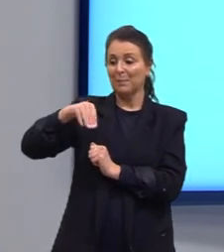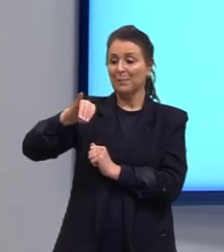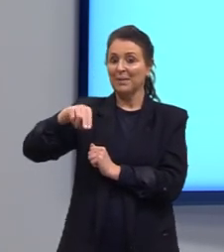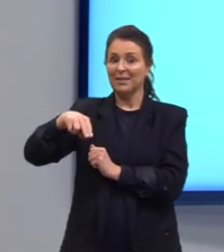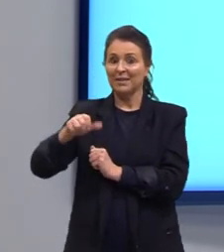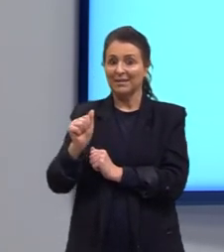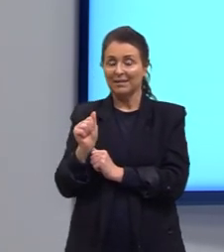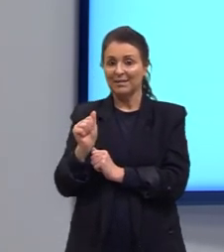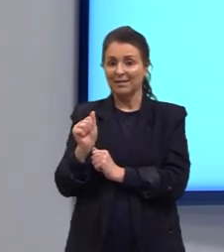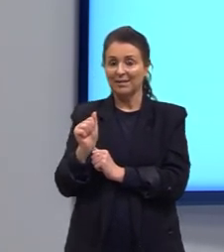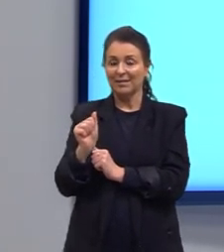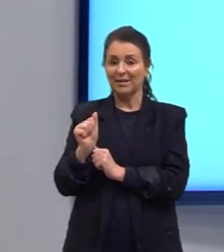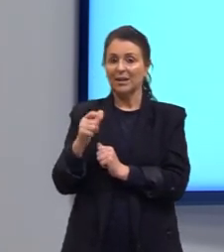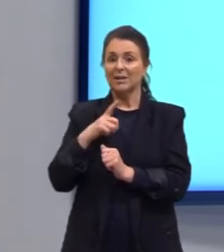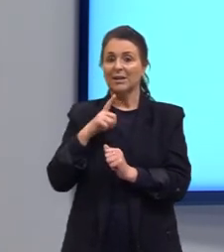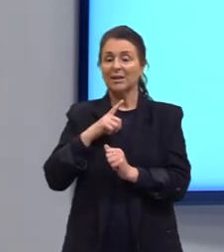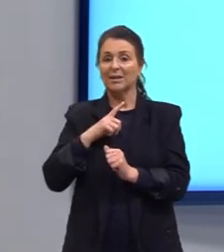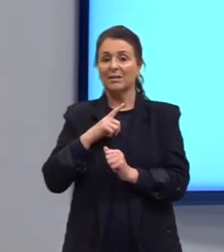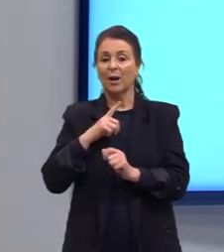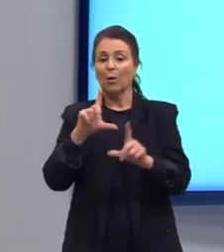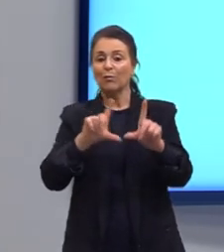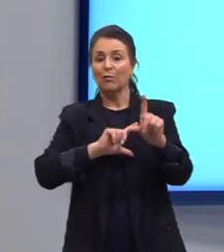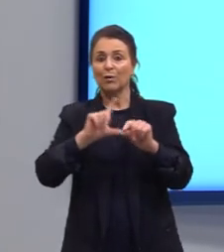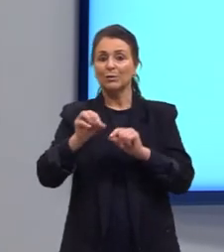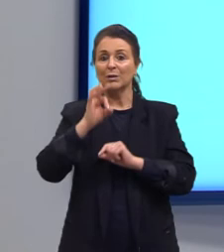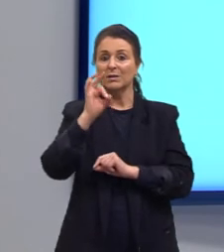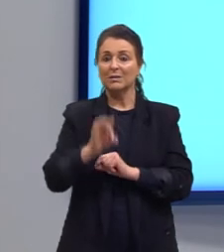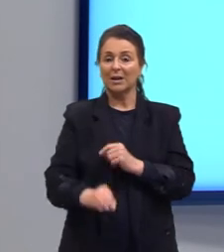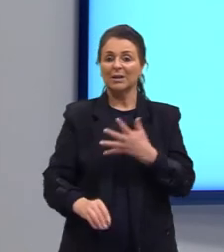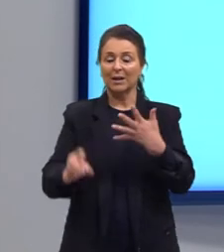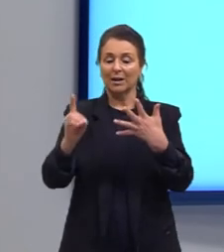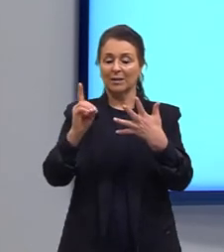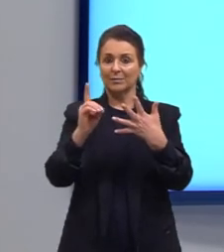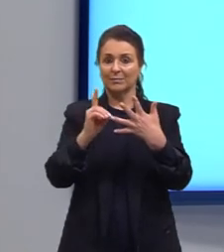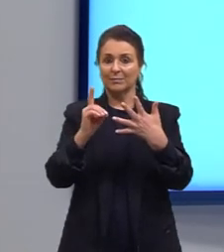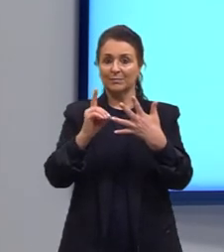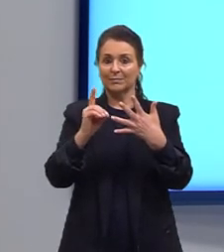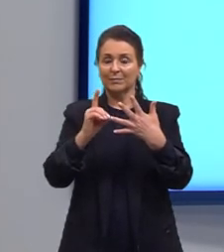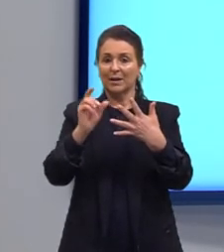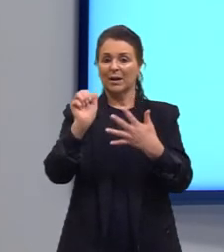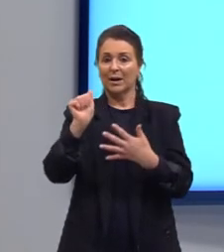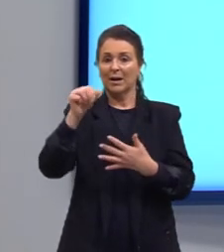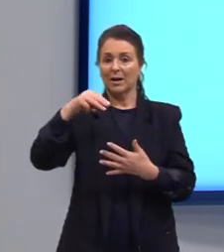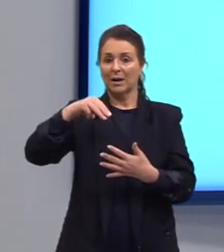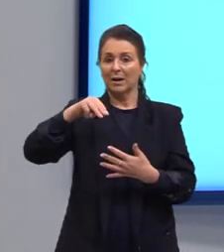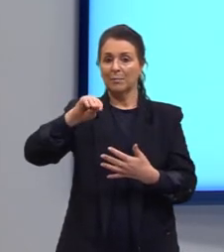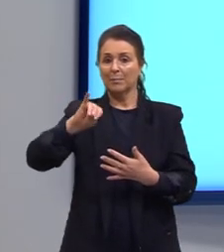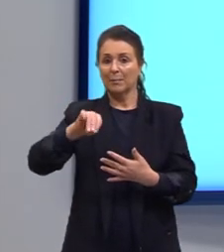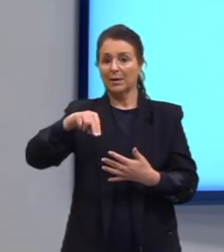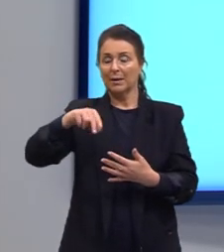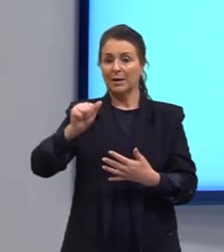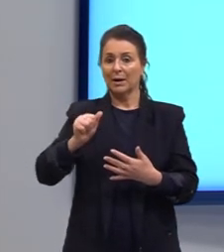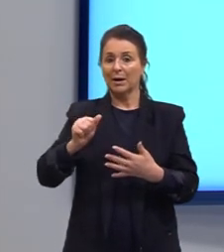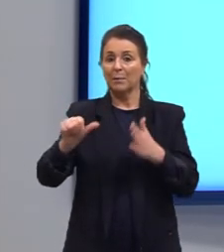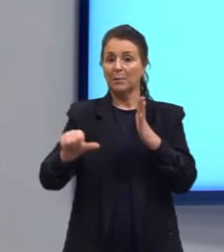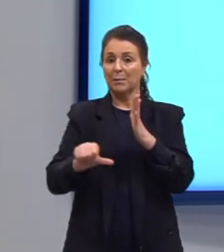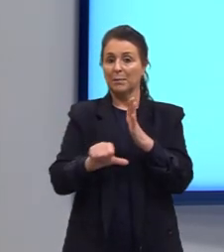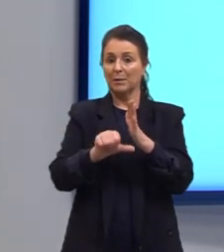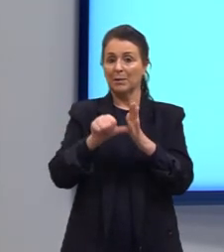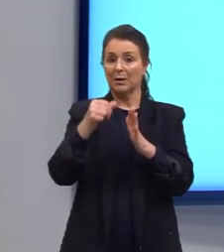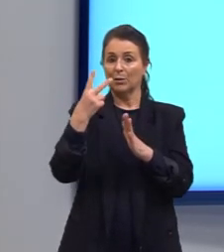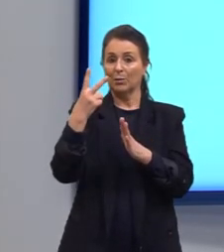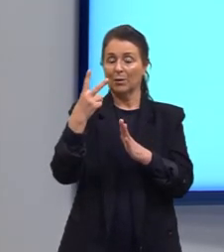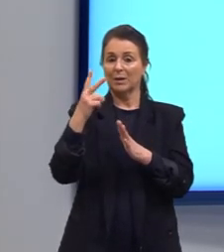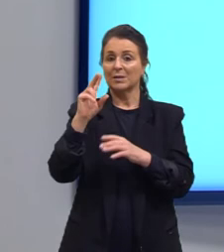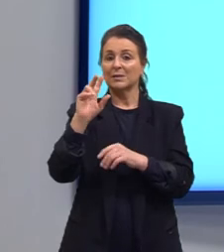a minha Alternativa de diaminina primária porque primária porque ela tem dois átomos de hidrogênio